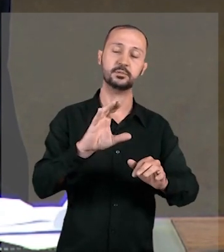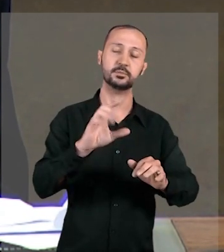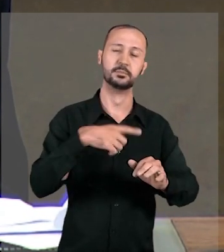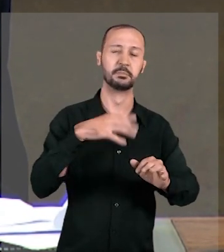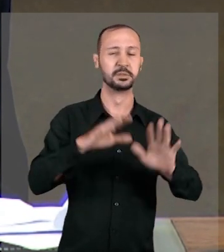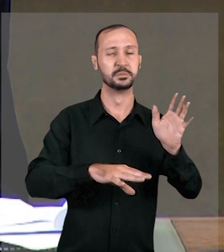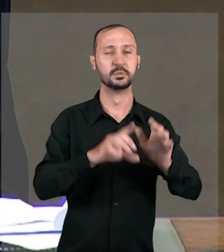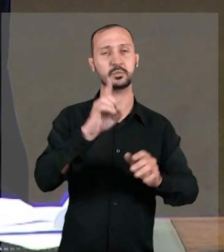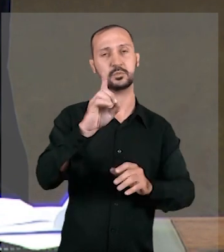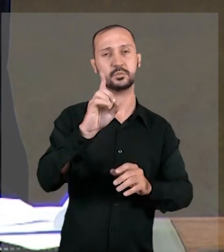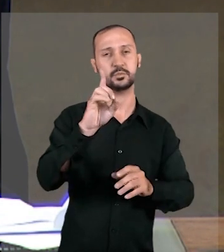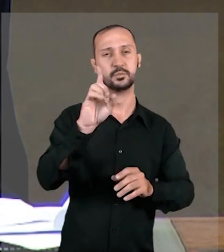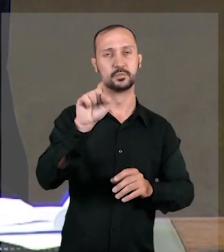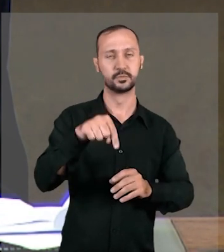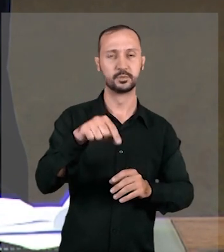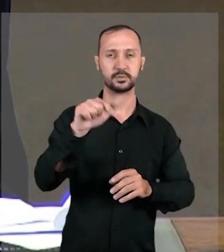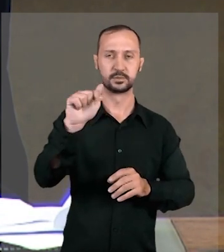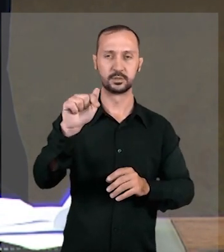com